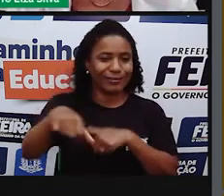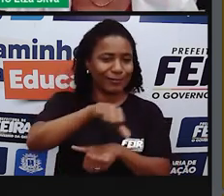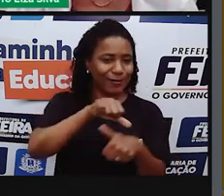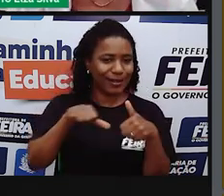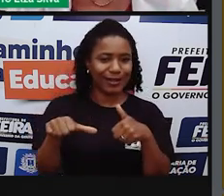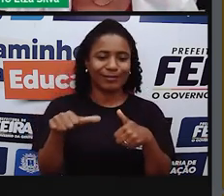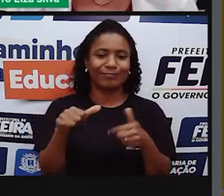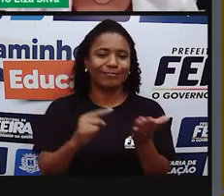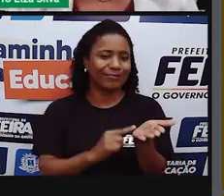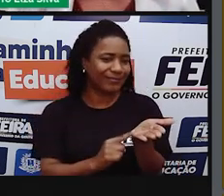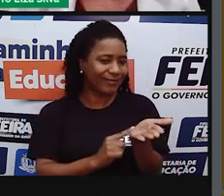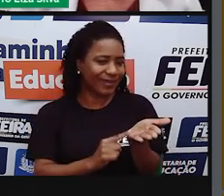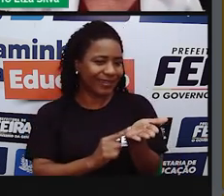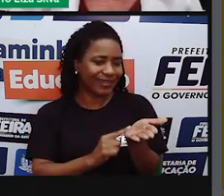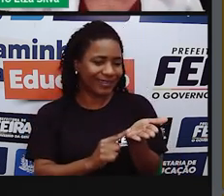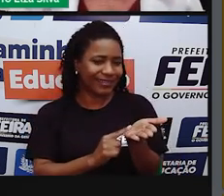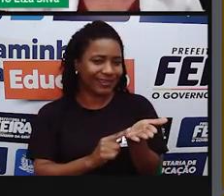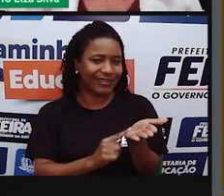pele.